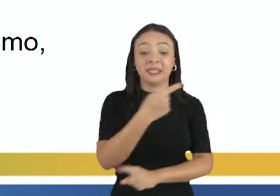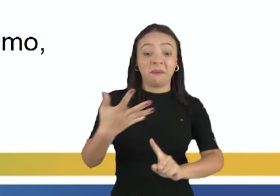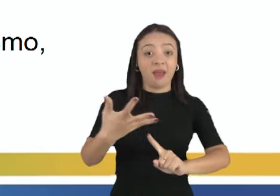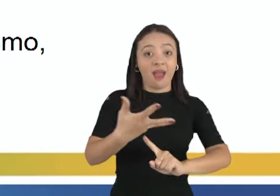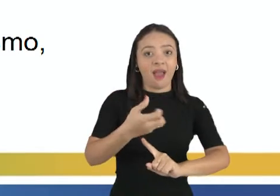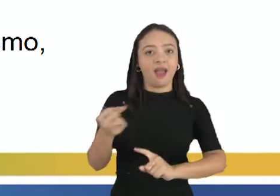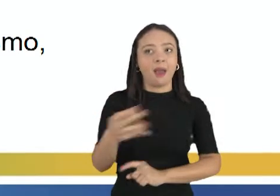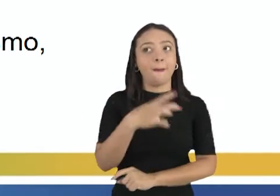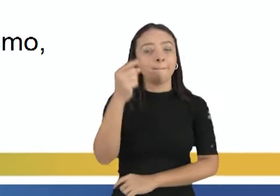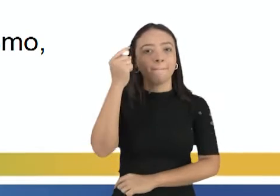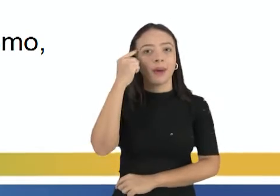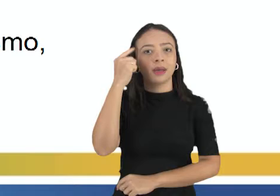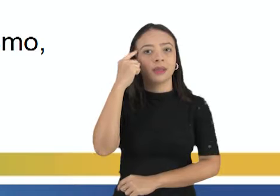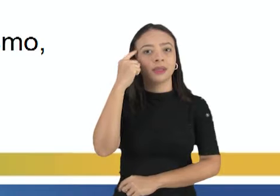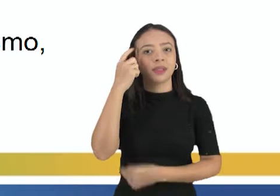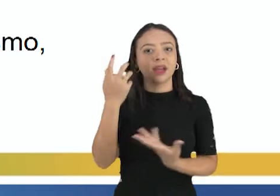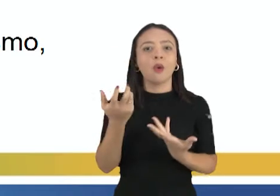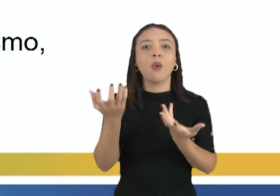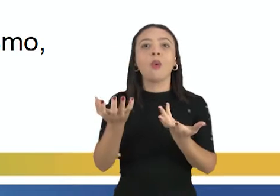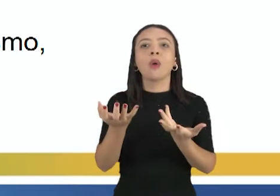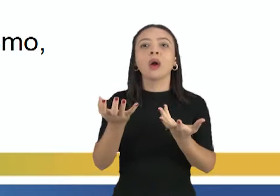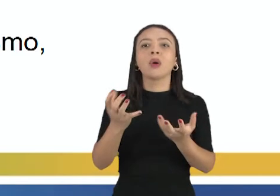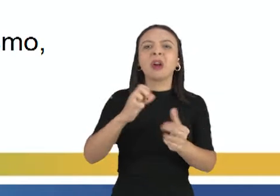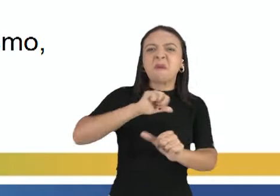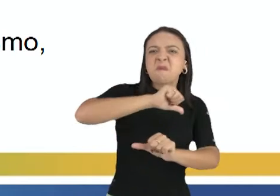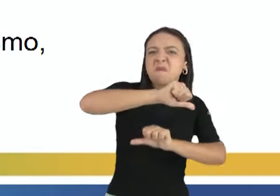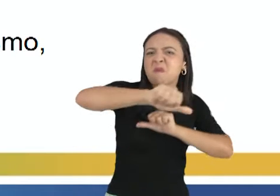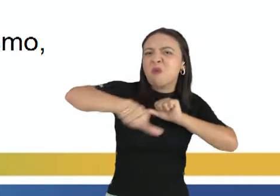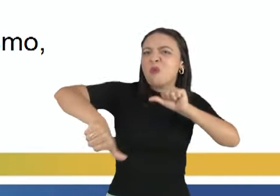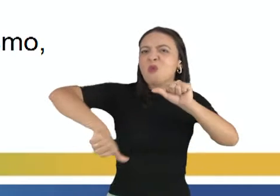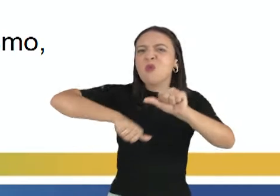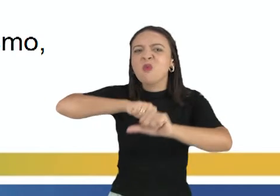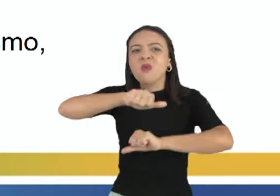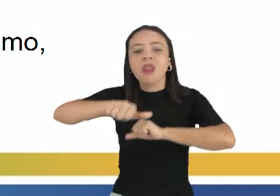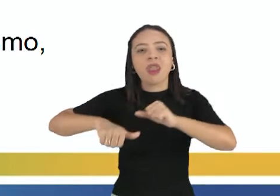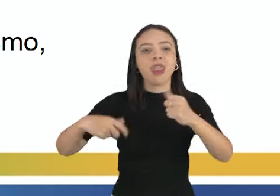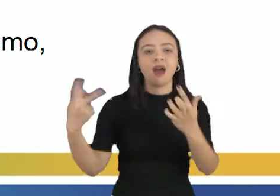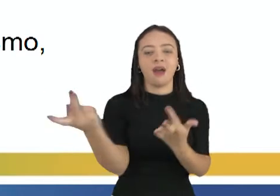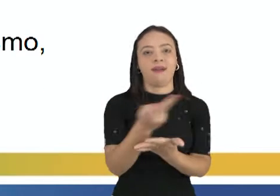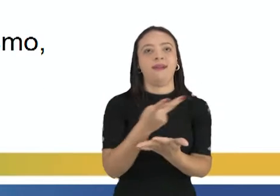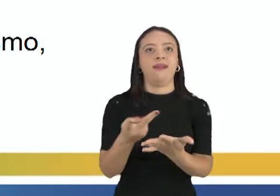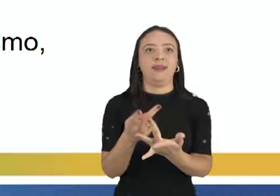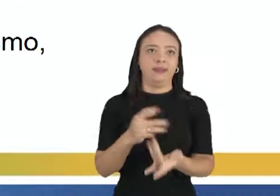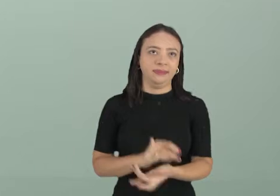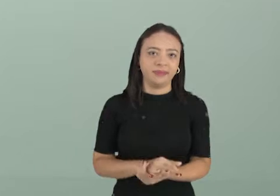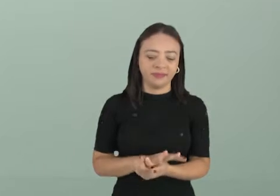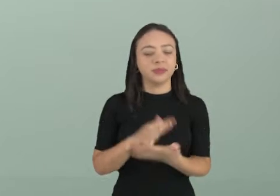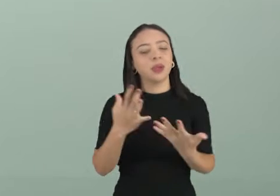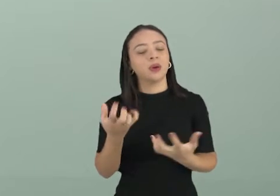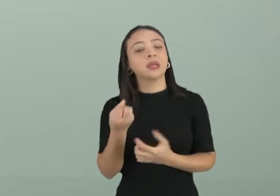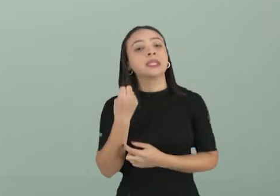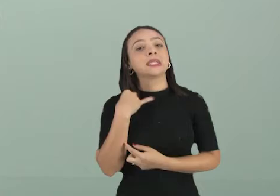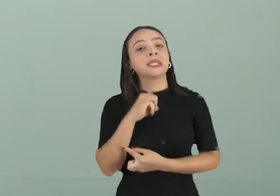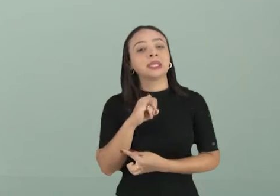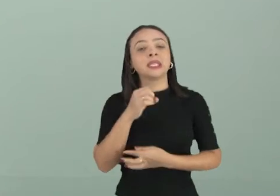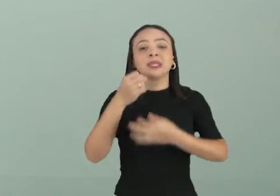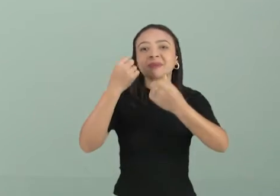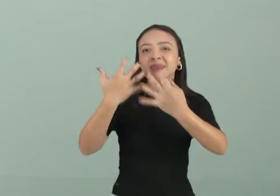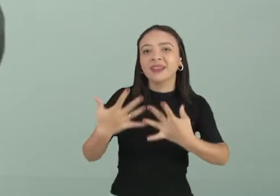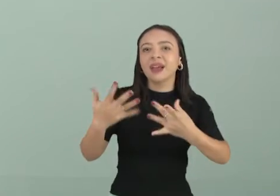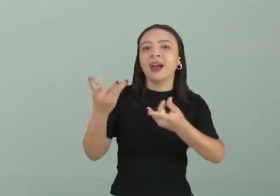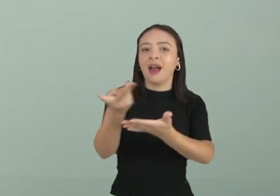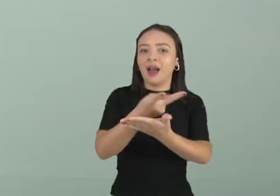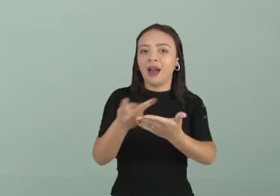Arte Moderna é pensar isso, em revolução, revolução da arte. E quando nós falamos da arte, nós não